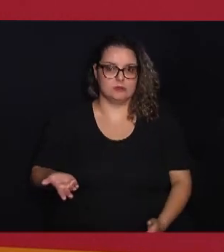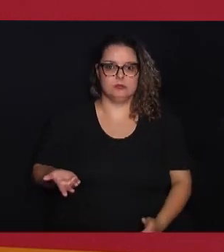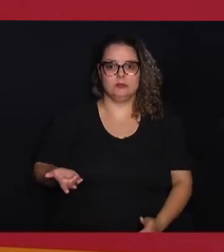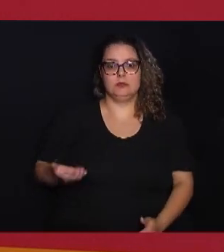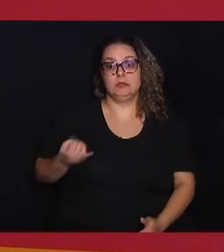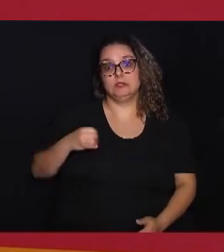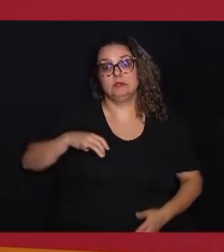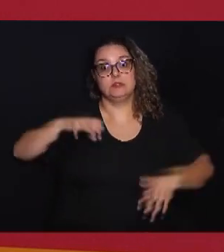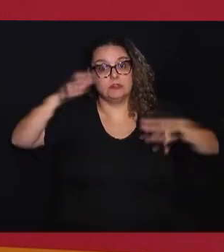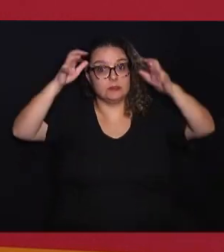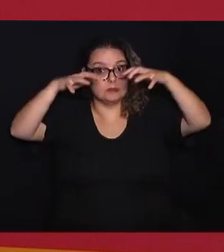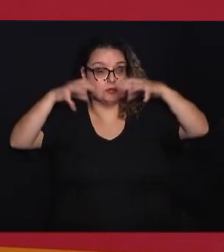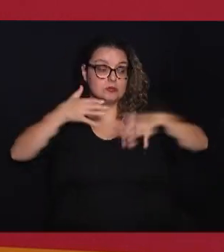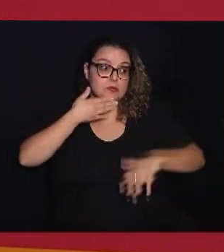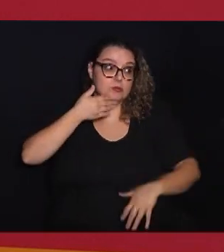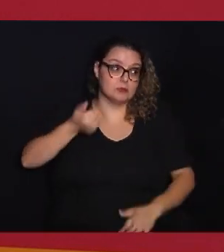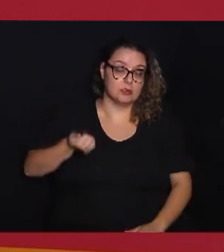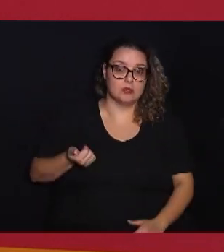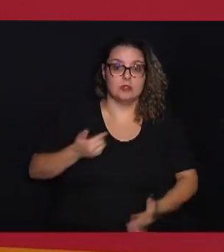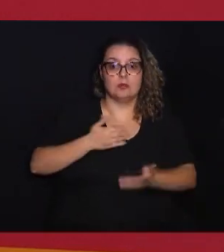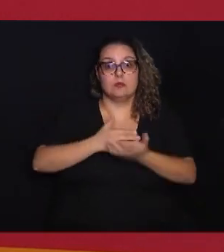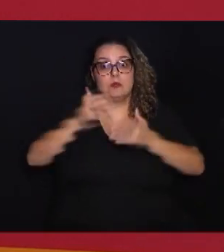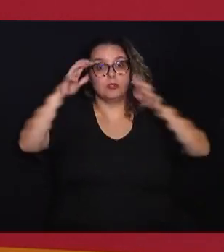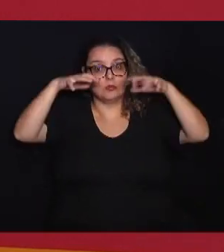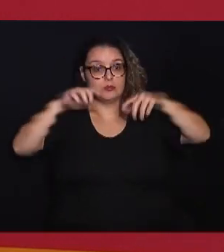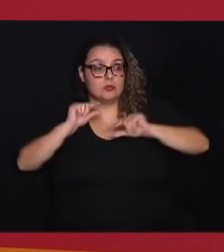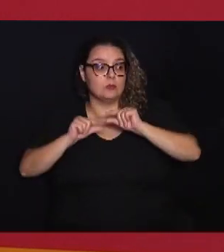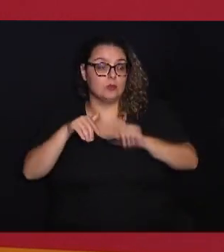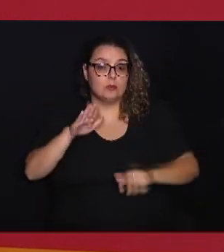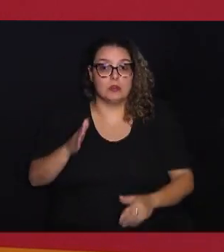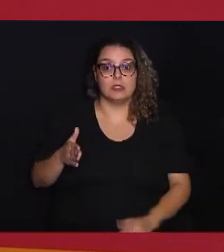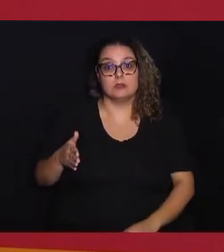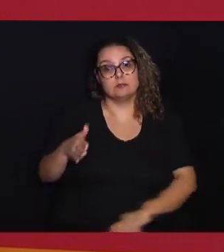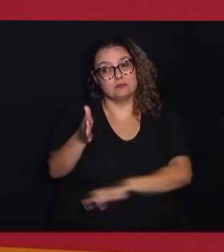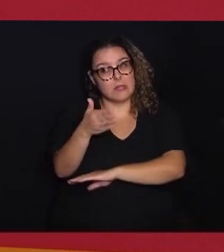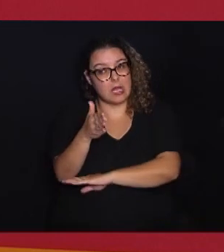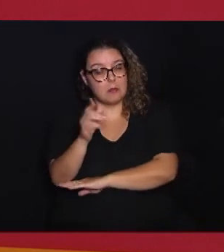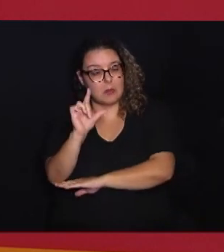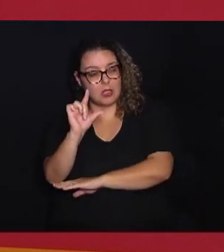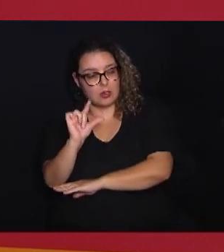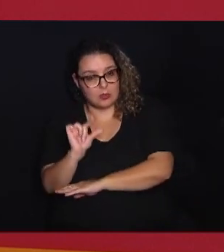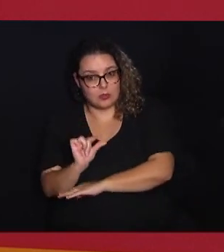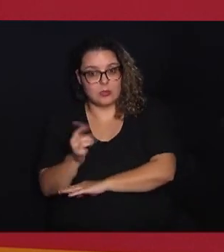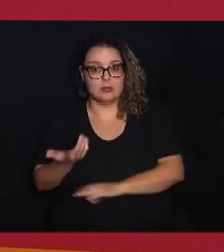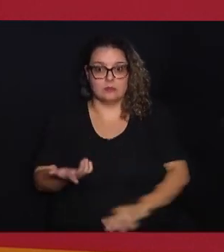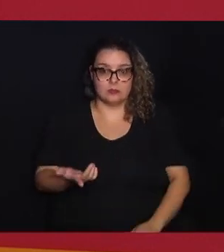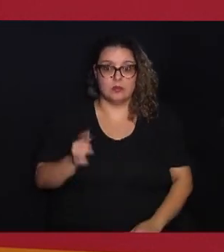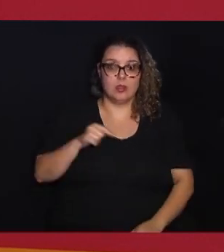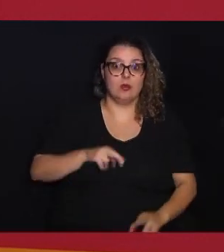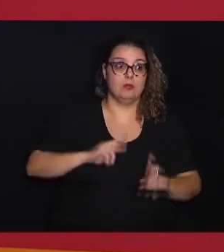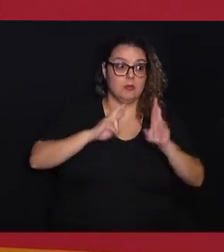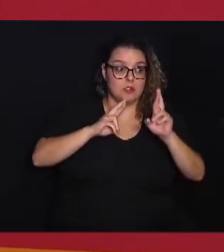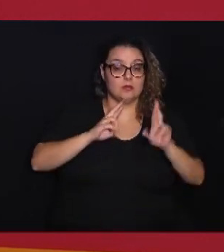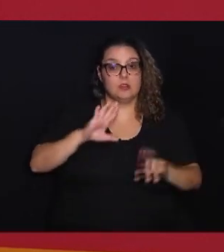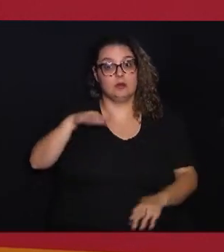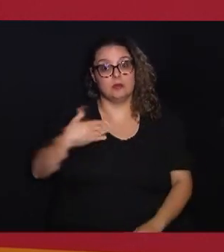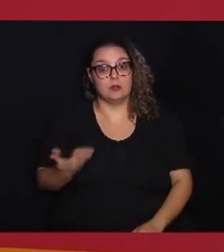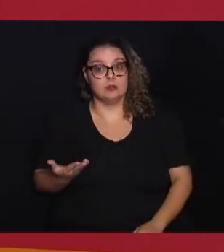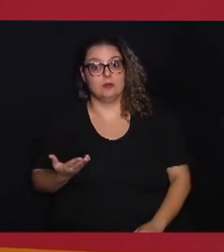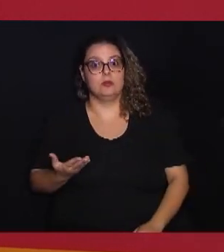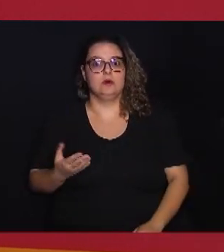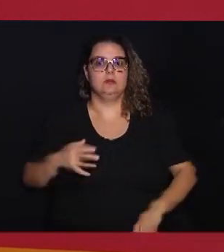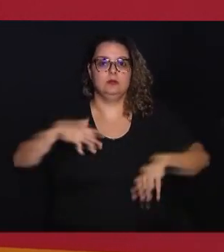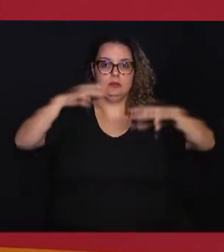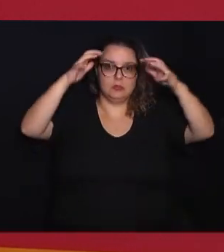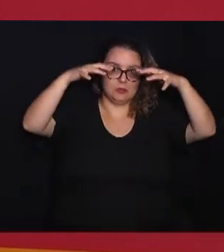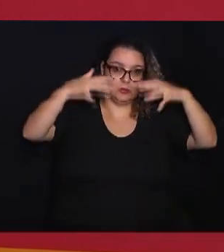né, eventualmente se as chuvas melhoram, começa a chover um pouco mais, essa bandeira já pode retroceder. No fundo, ele é sempre uma expectativa de quanto